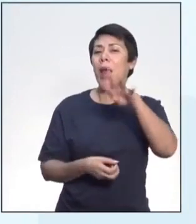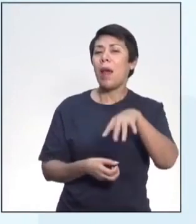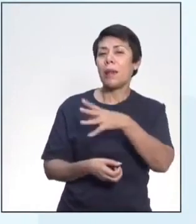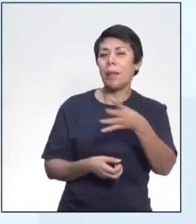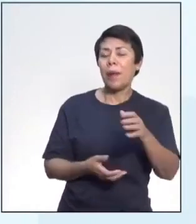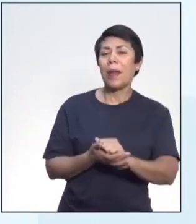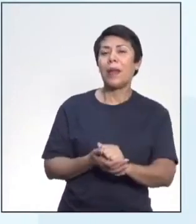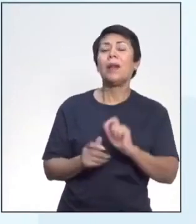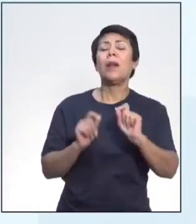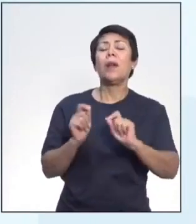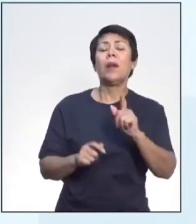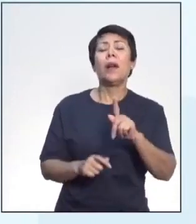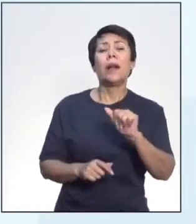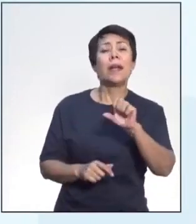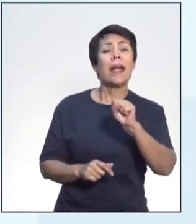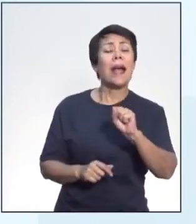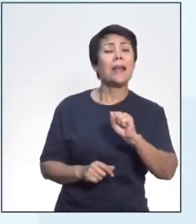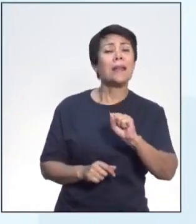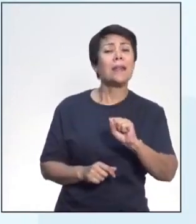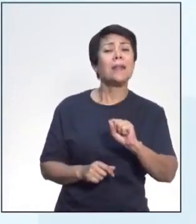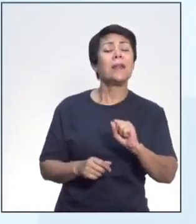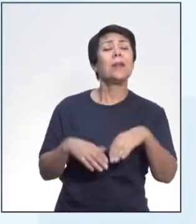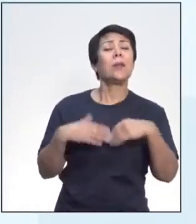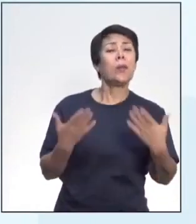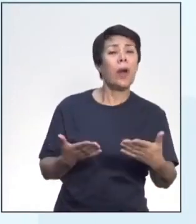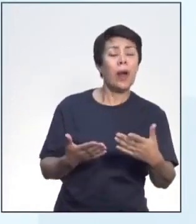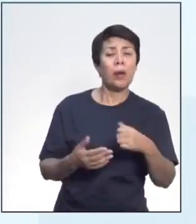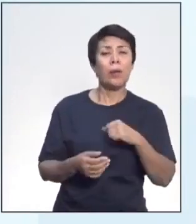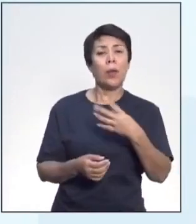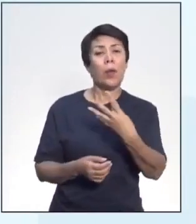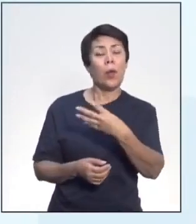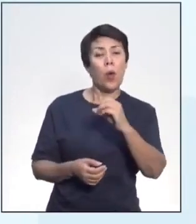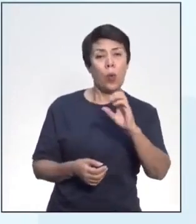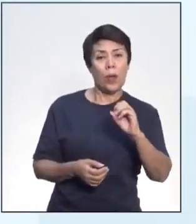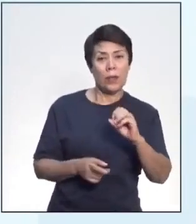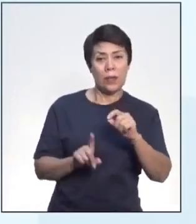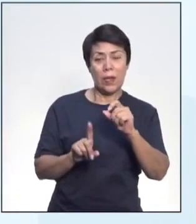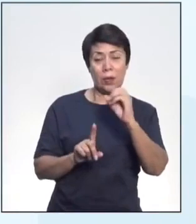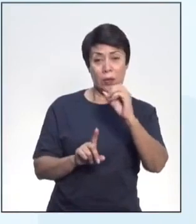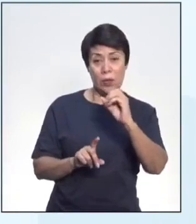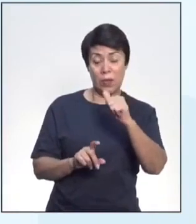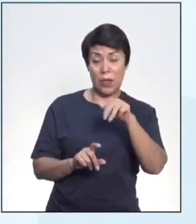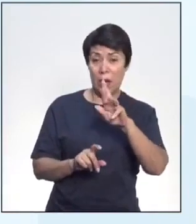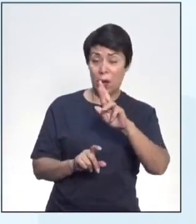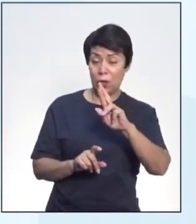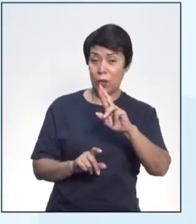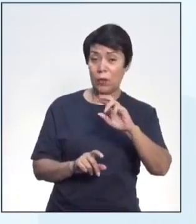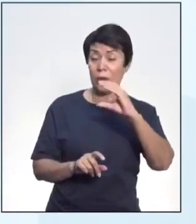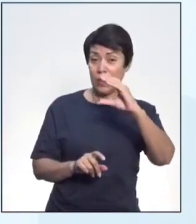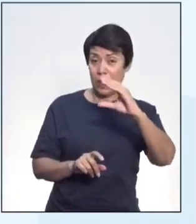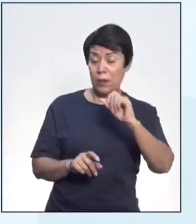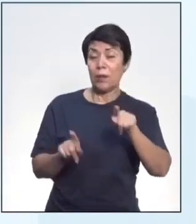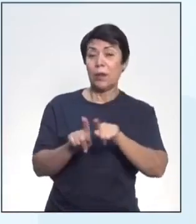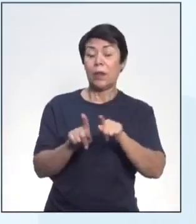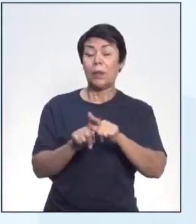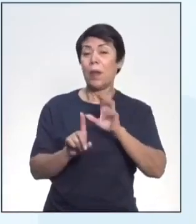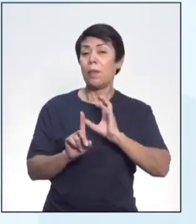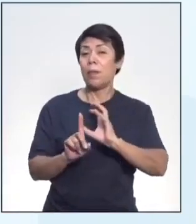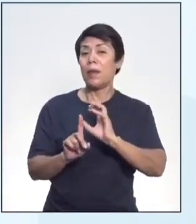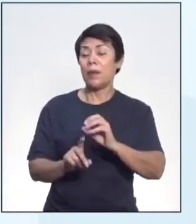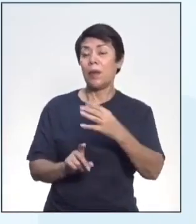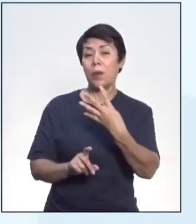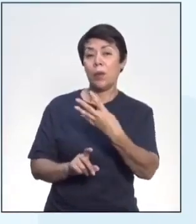gás está presente a uma temperatura de 450 graus Celsius e uma pressão de